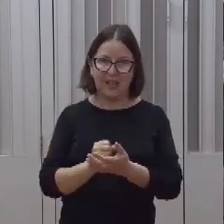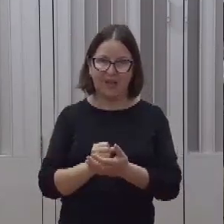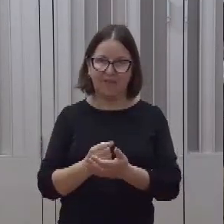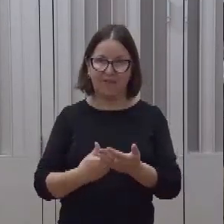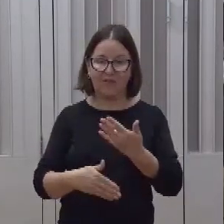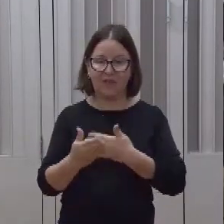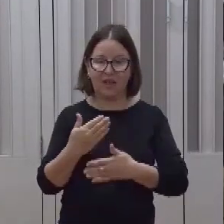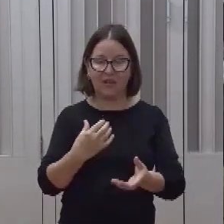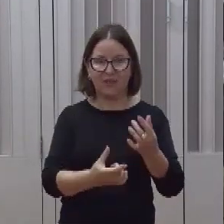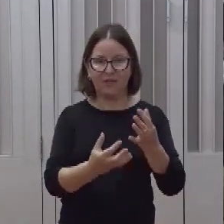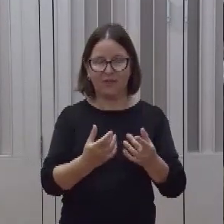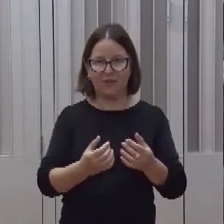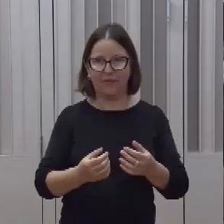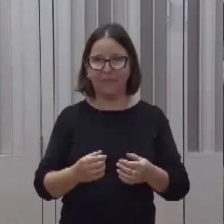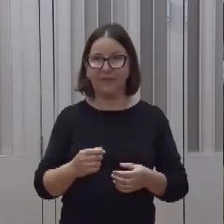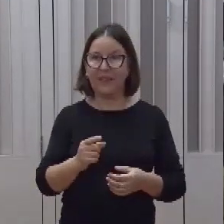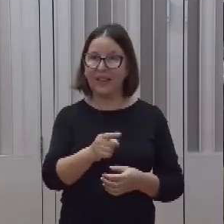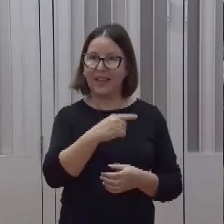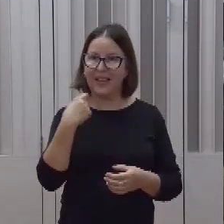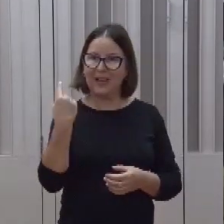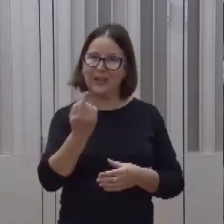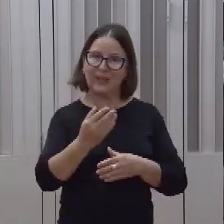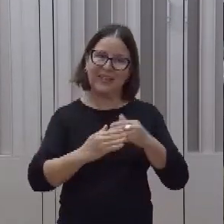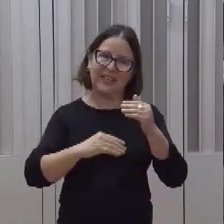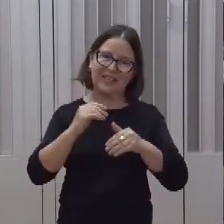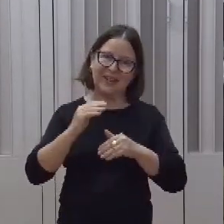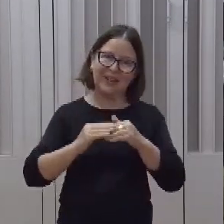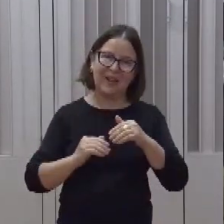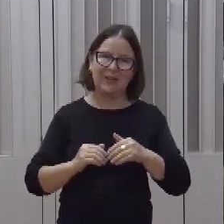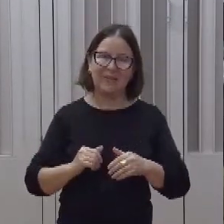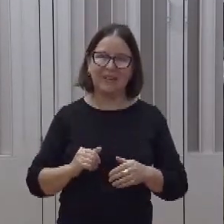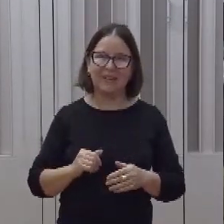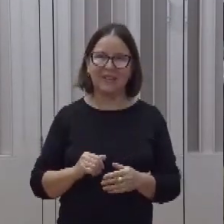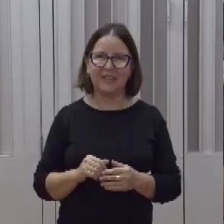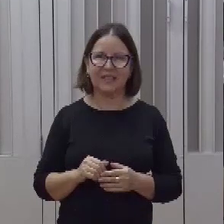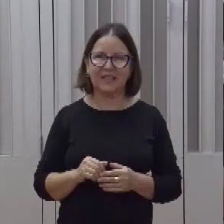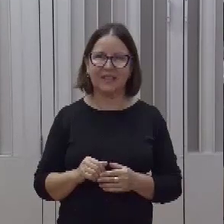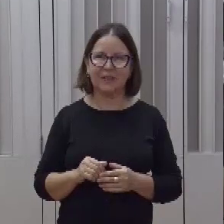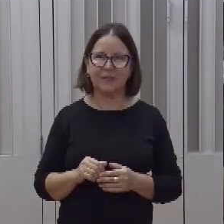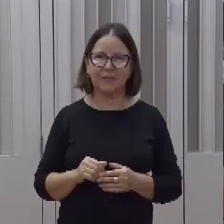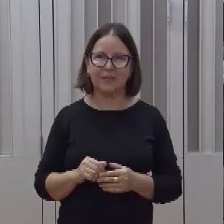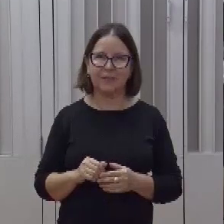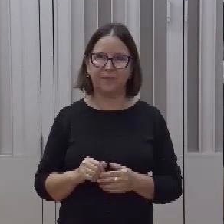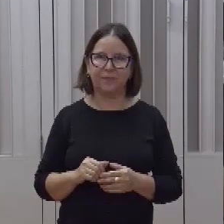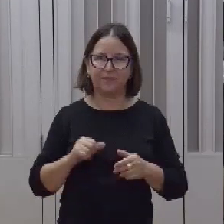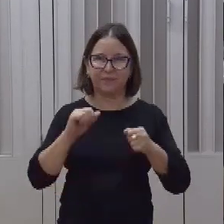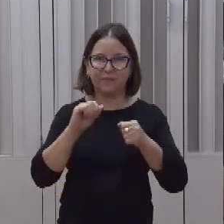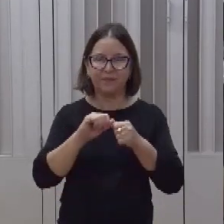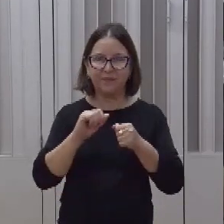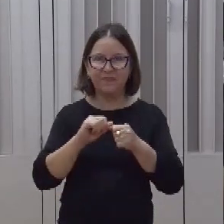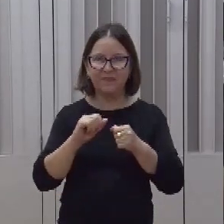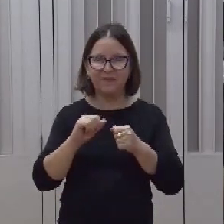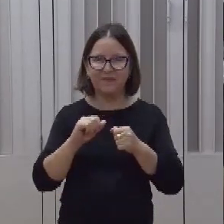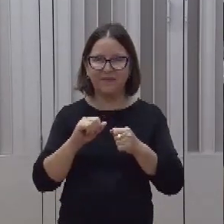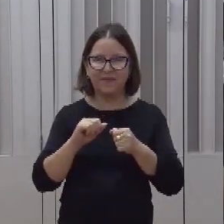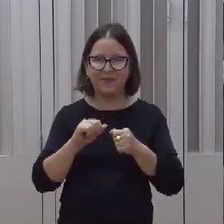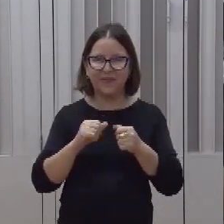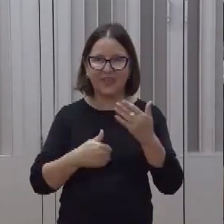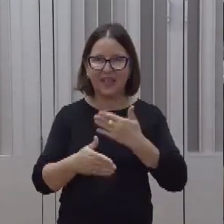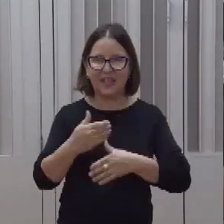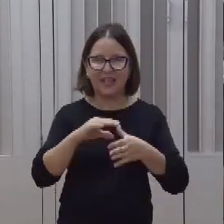As nossas obras, que são feitas da carne,